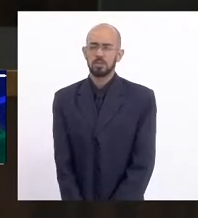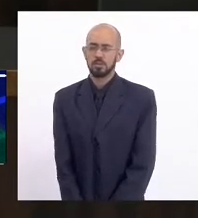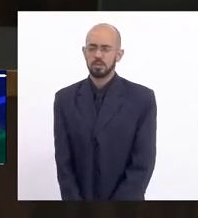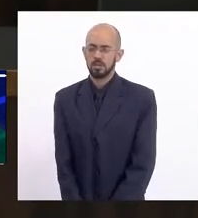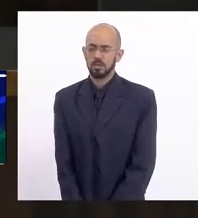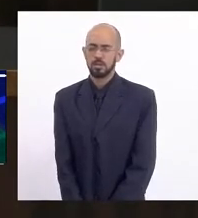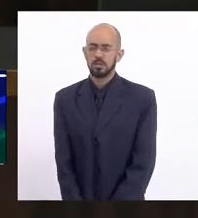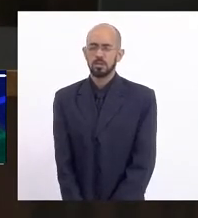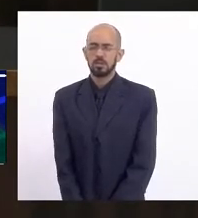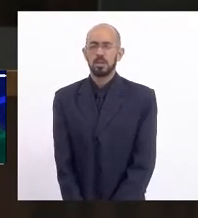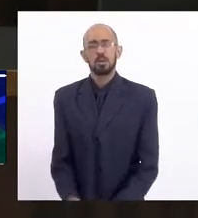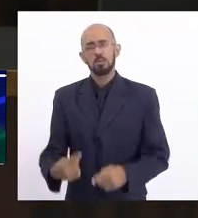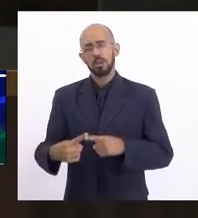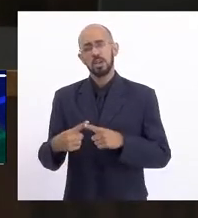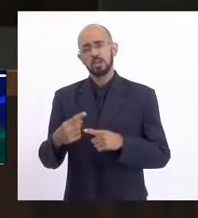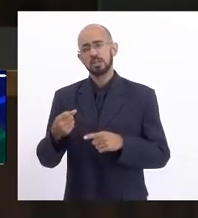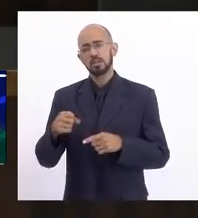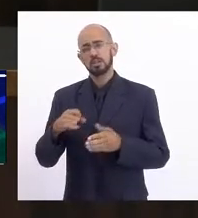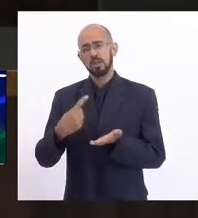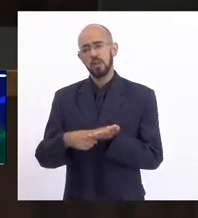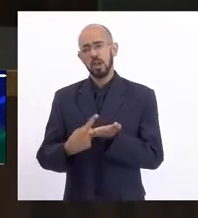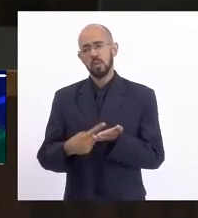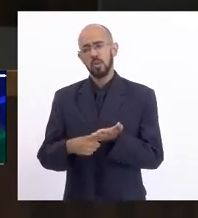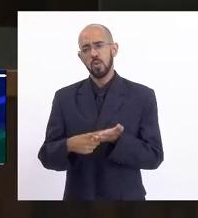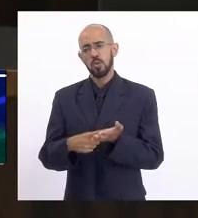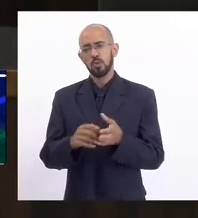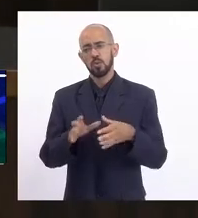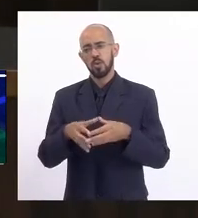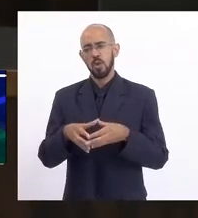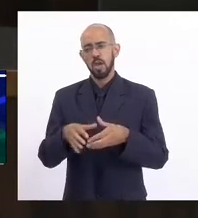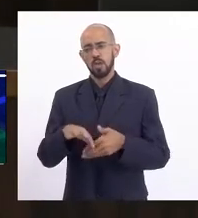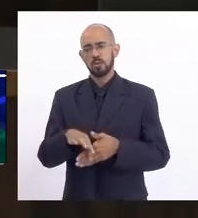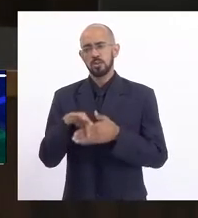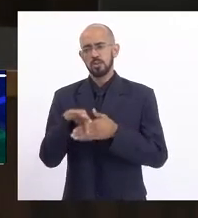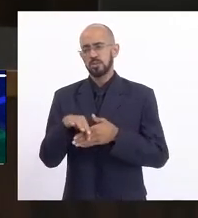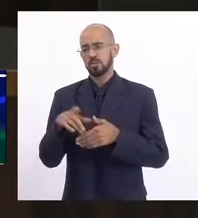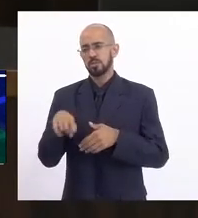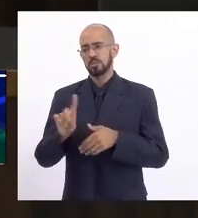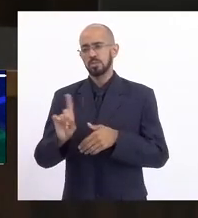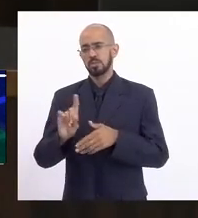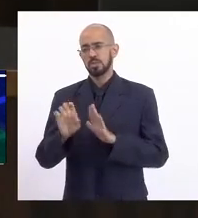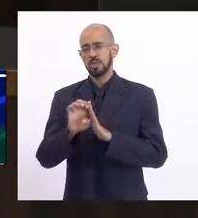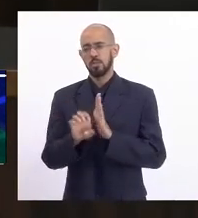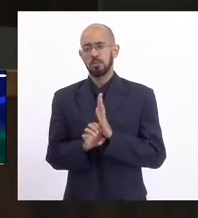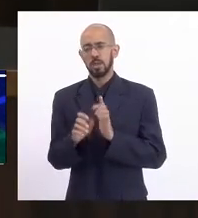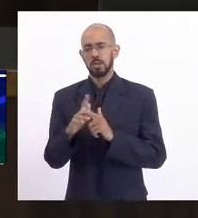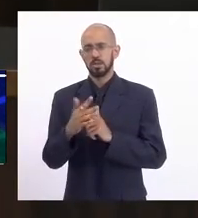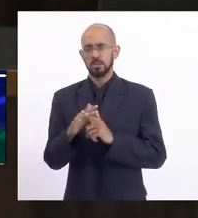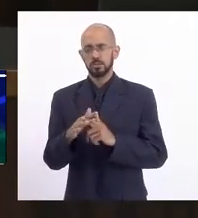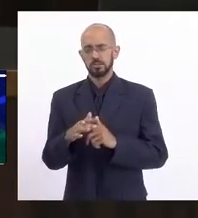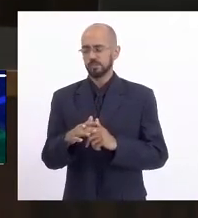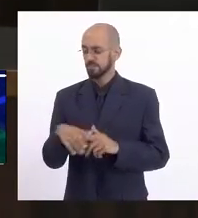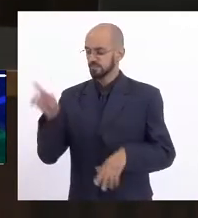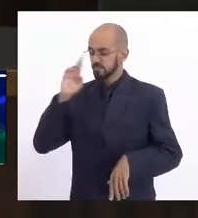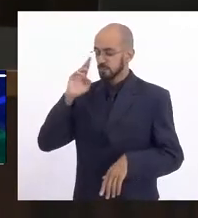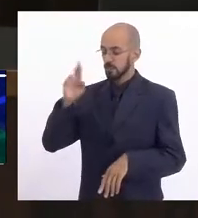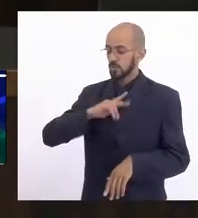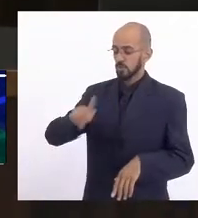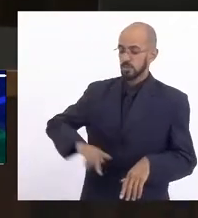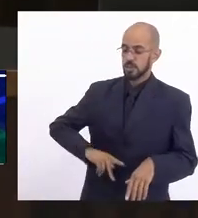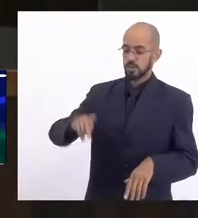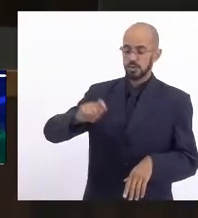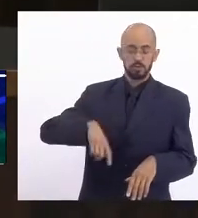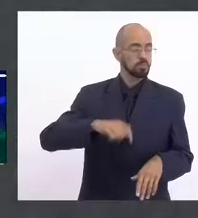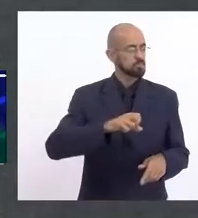acordo. Senhora... E quando tem acordo com as emendas, não é para ter emenda. Senhora presidente. Pois não, deputado. Luiz